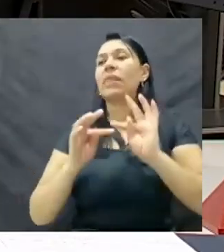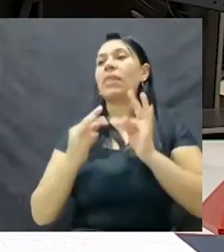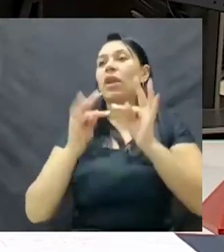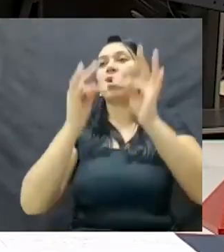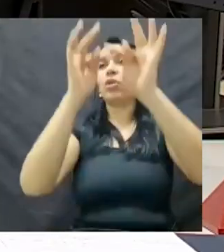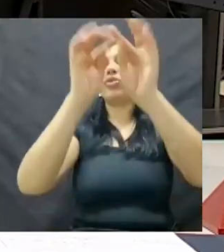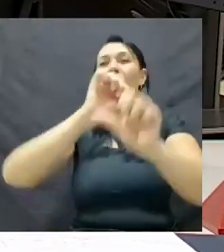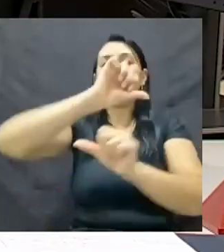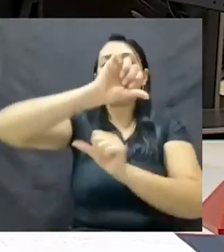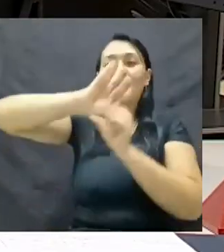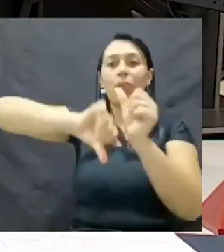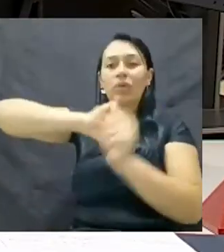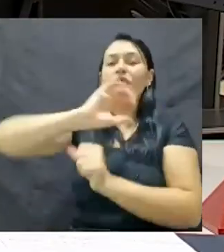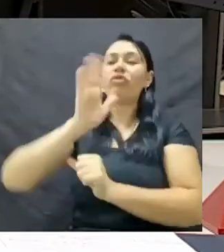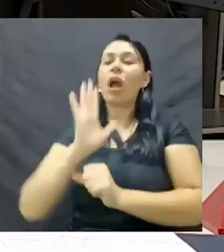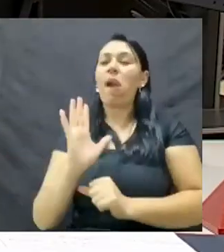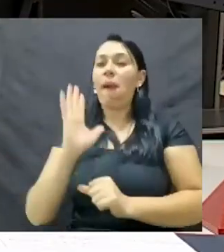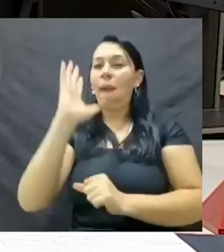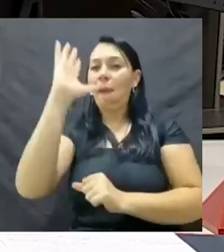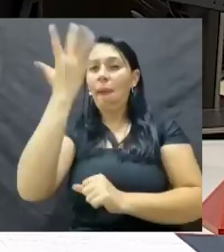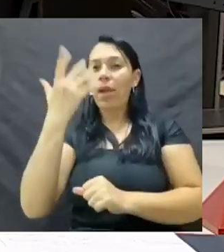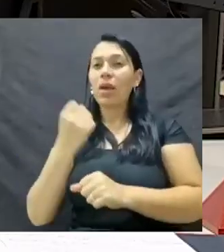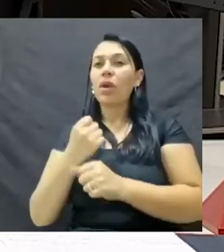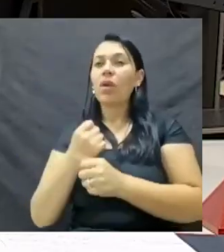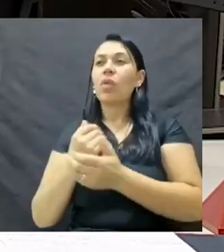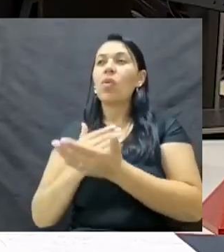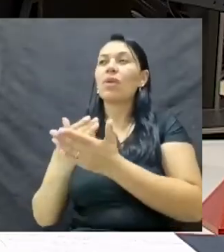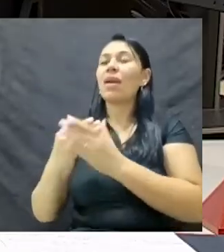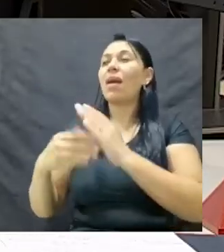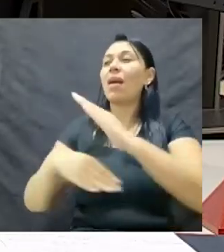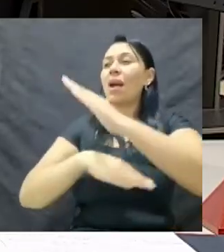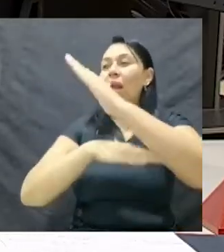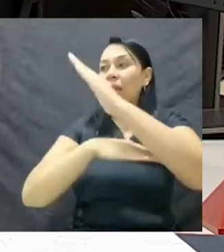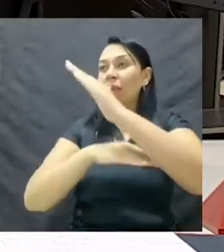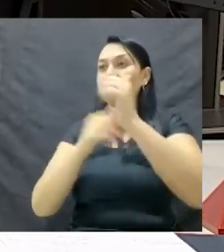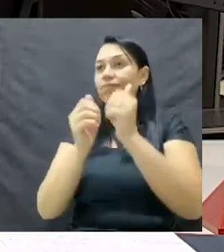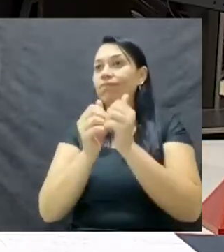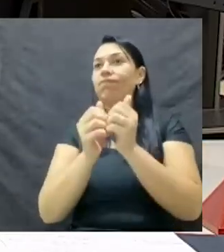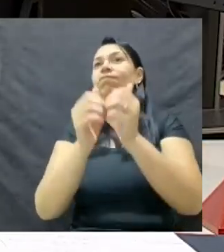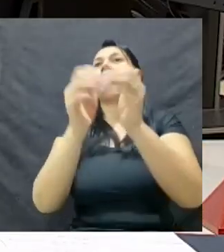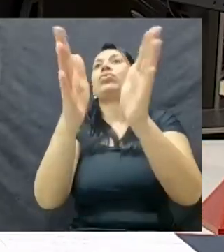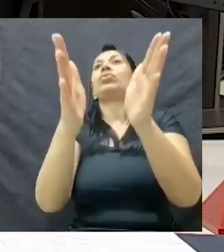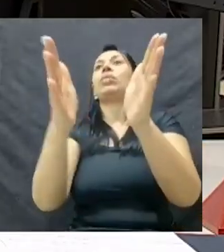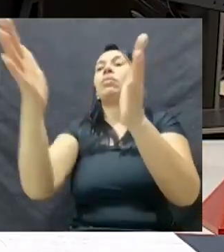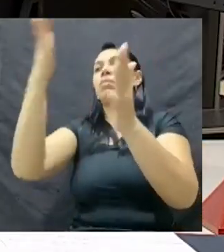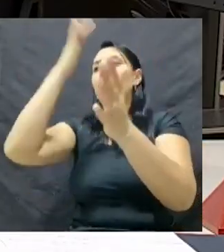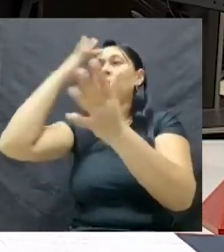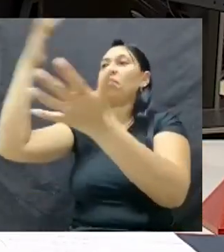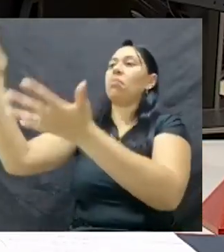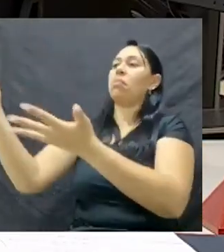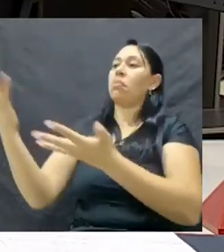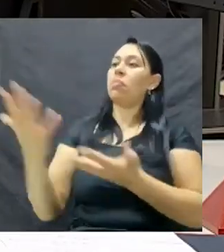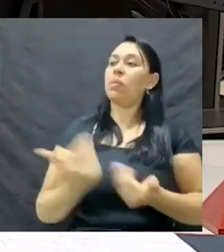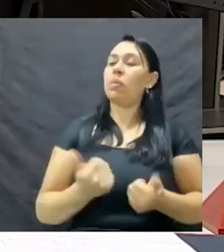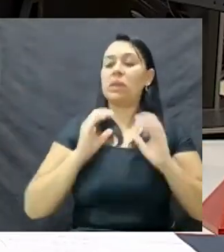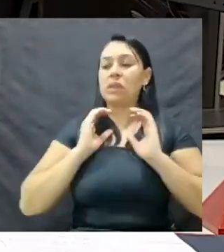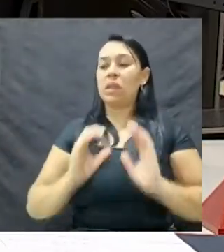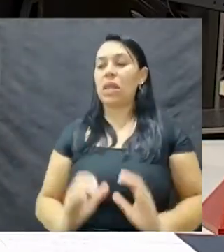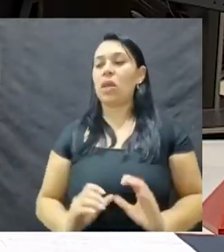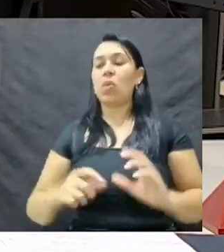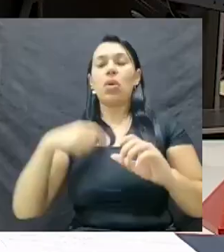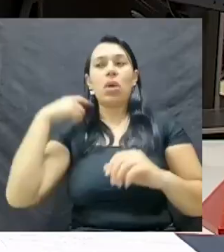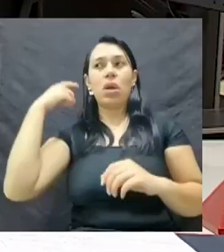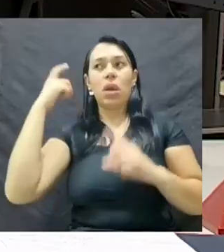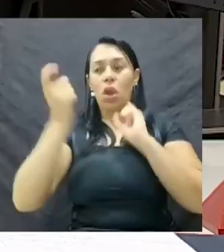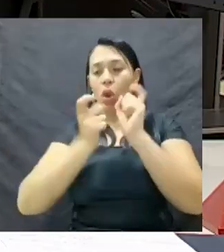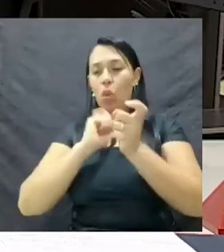acontecer desde quando a Câmara abre as suas portas para receber um cidadão que vem a uma reunião ordinária, por exemplo, e a gente tem um